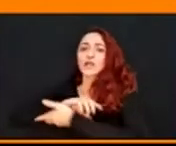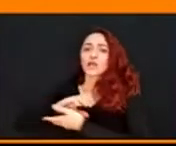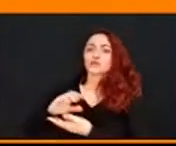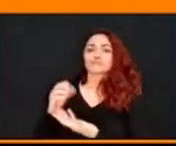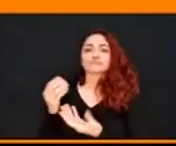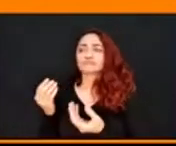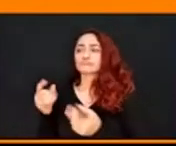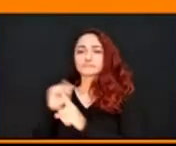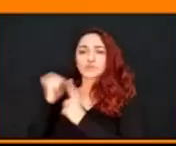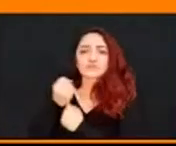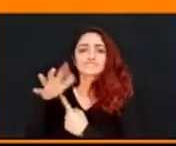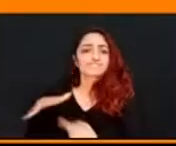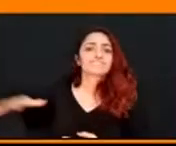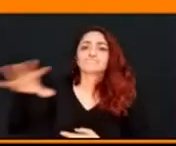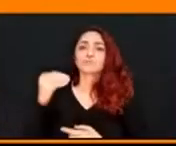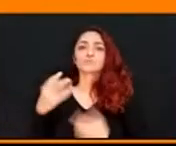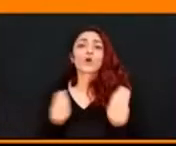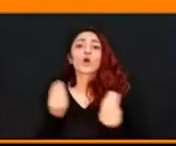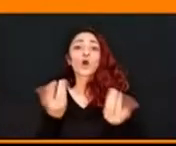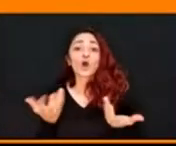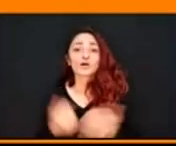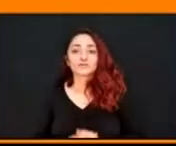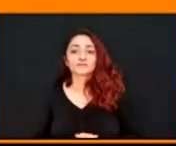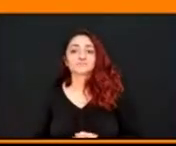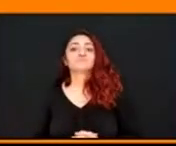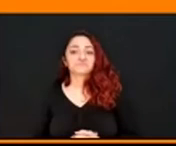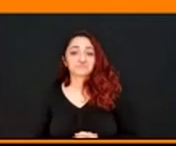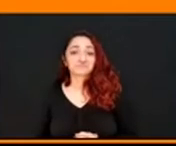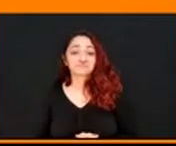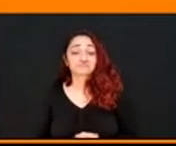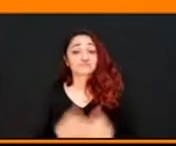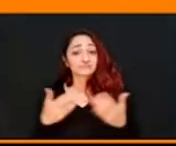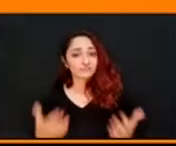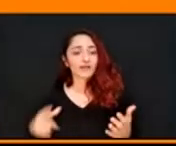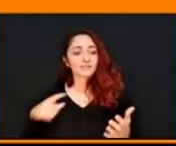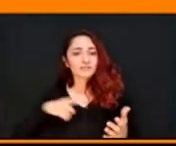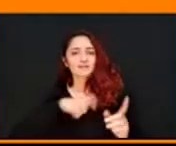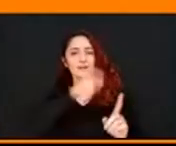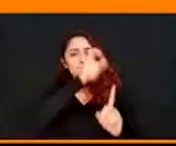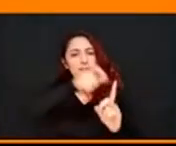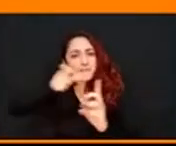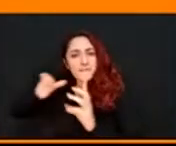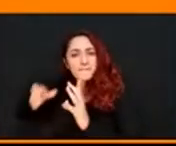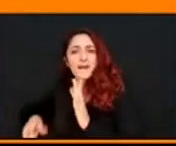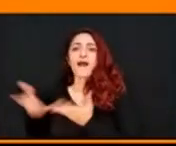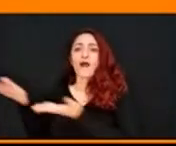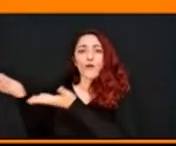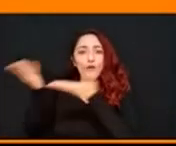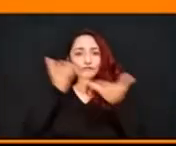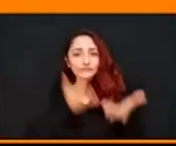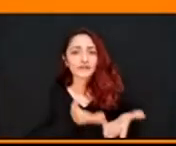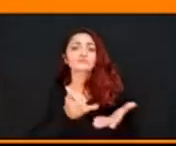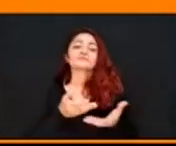a gente traz aqui uma linha de convidados para exemplificar um pouco das nossas ações ligadas